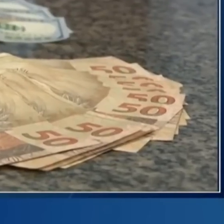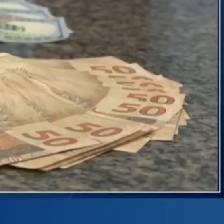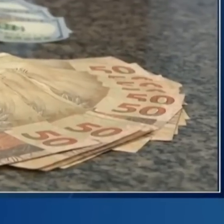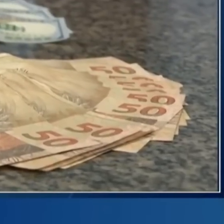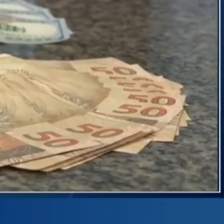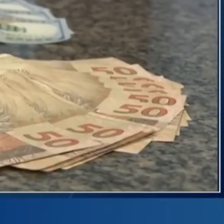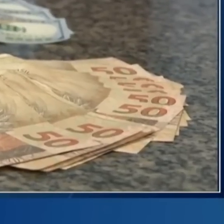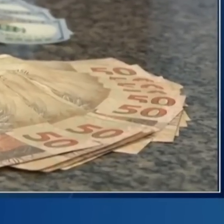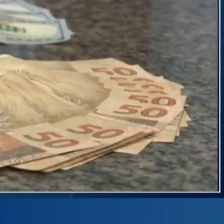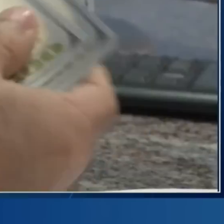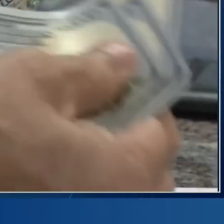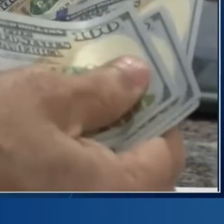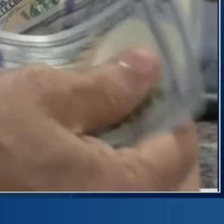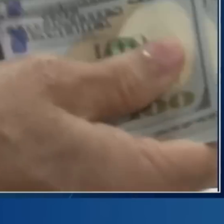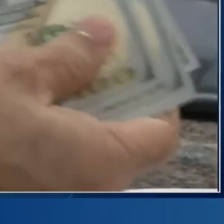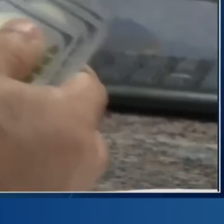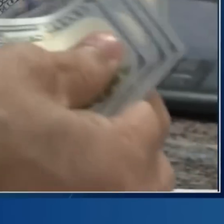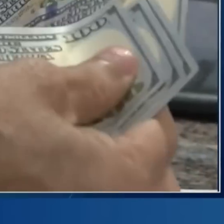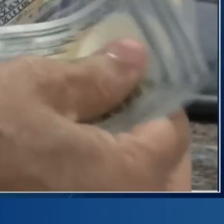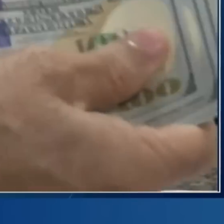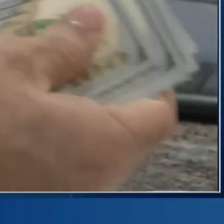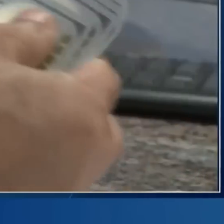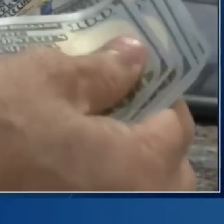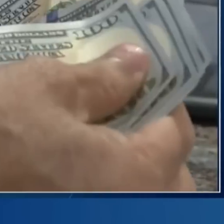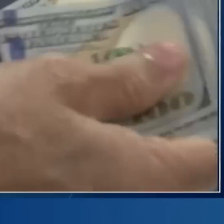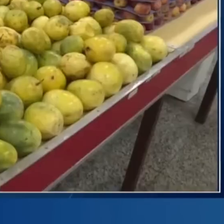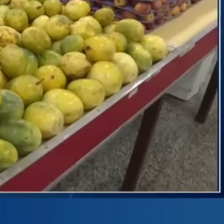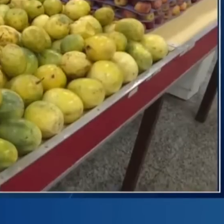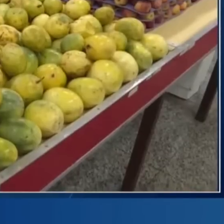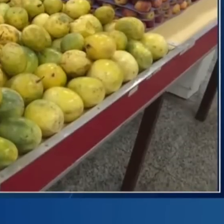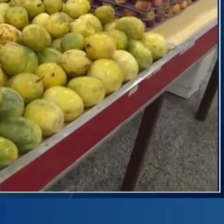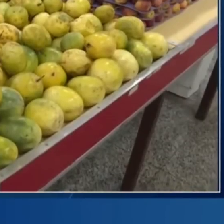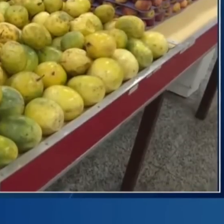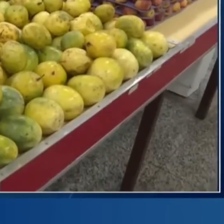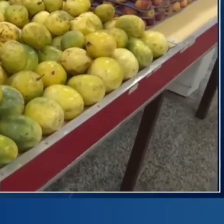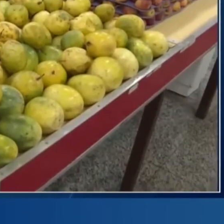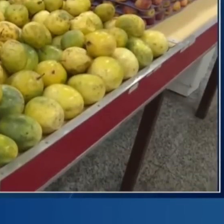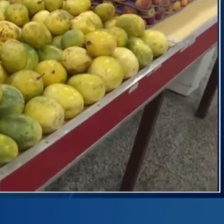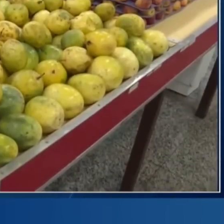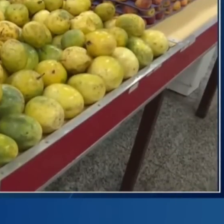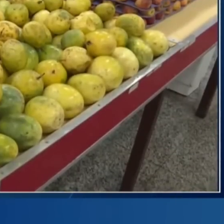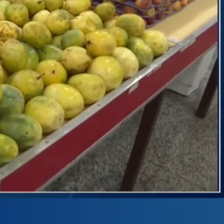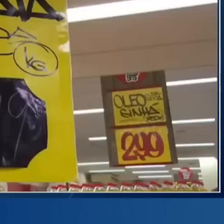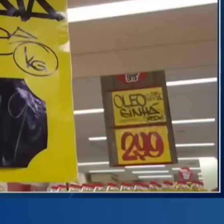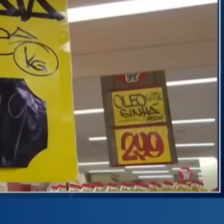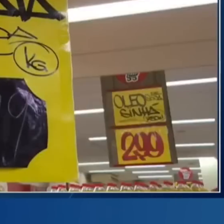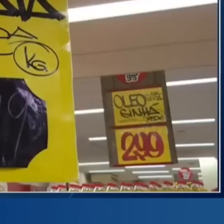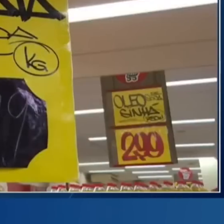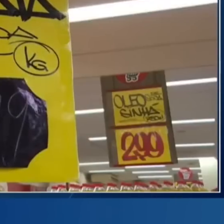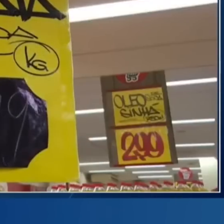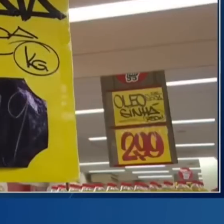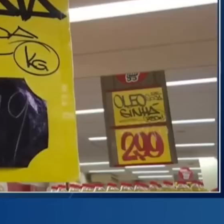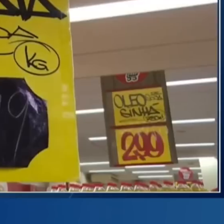estagnado? Então, não é, obviamente, uma questão de demanda. A pandemia deprimiu muito os salários, a renda, o desemprego deprimiu.